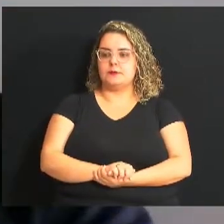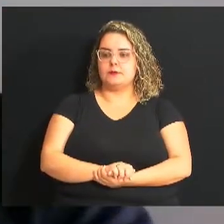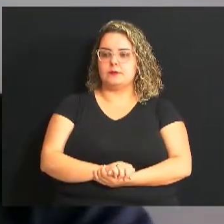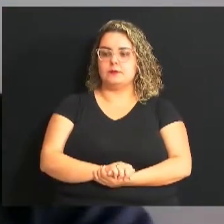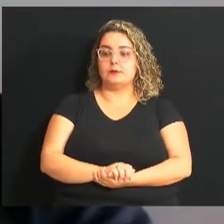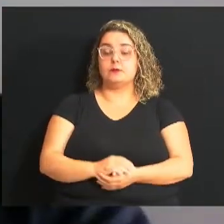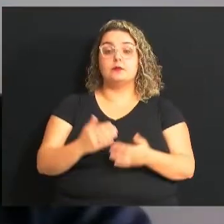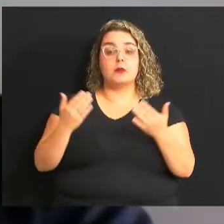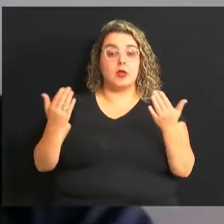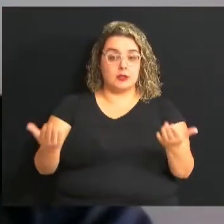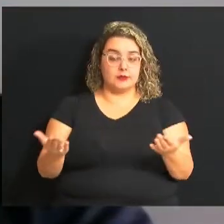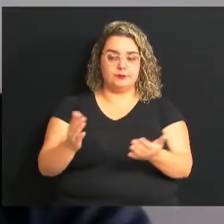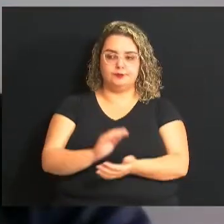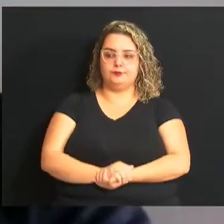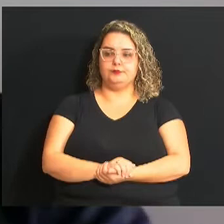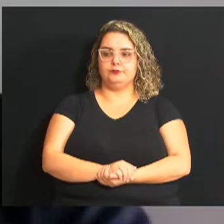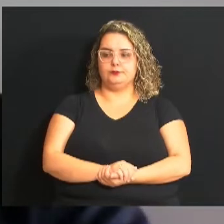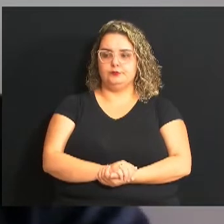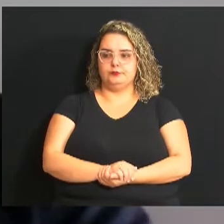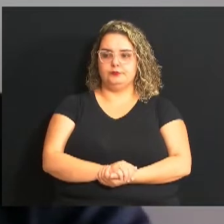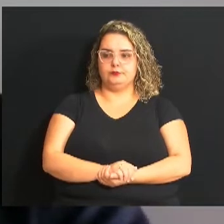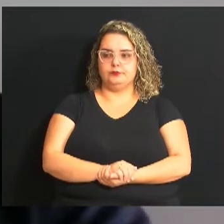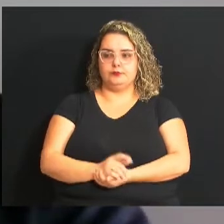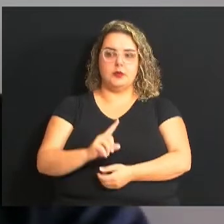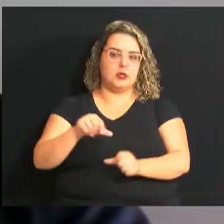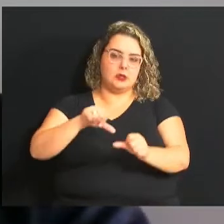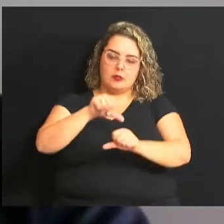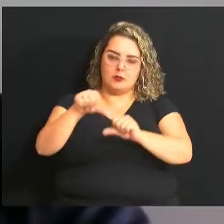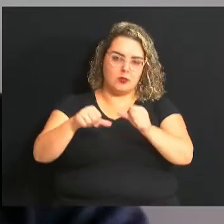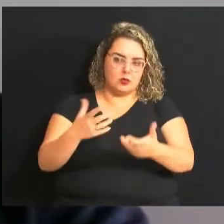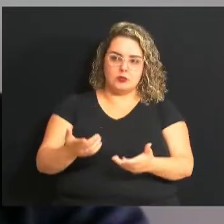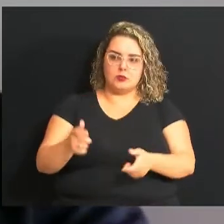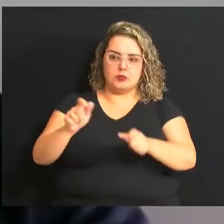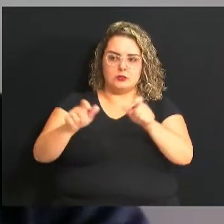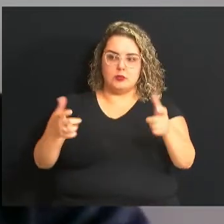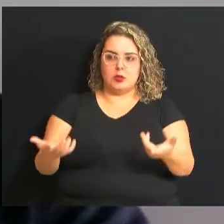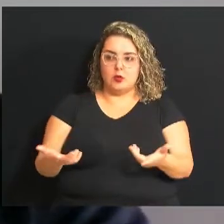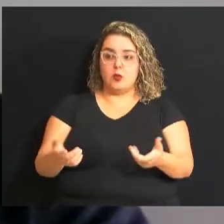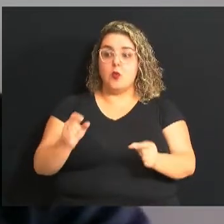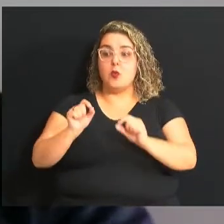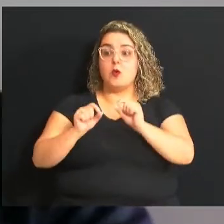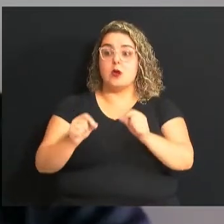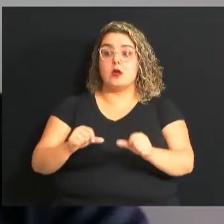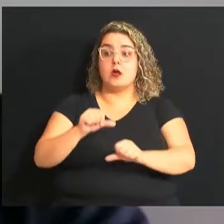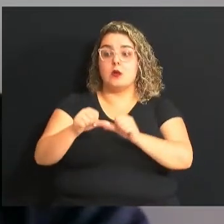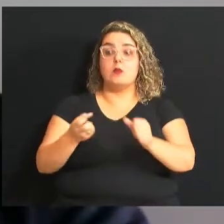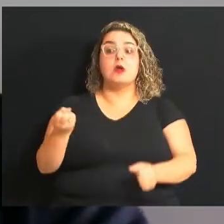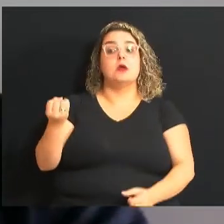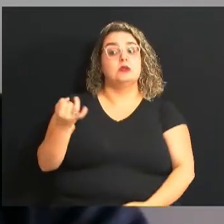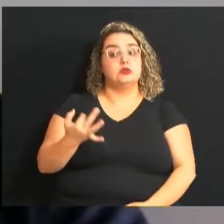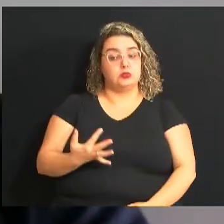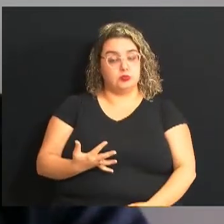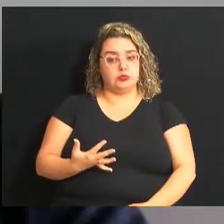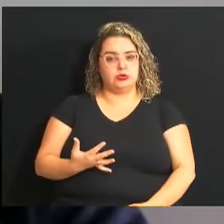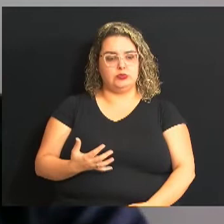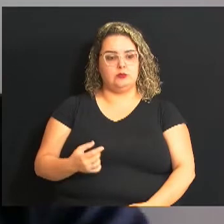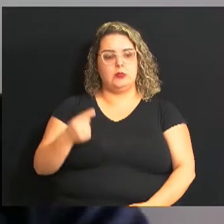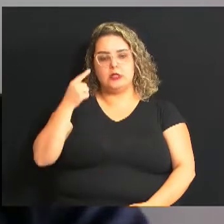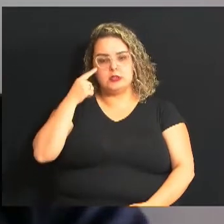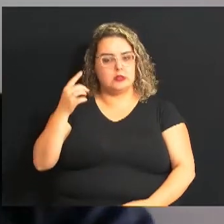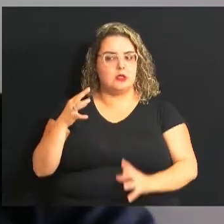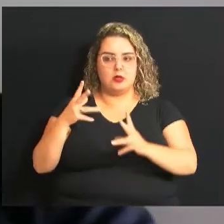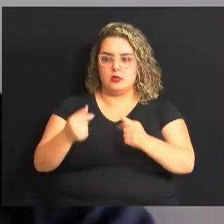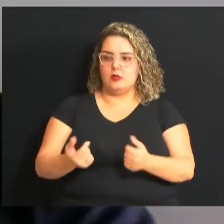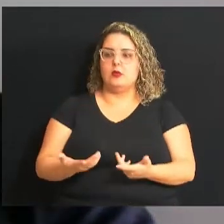Então, não muda muito de pessoa para pessoa, tá? O que vão mudar são as quantidades, mas em geral é a mesma coisa, ela